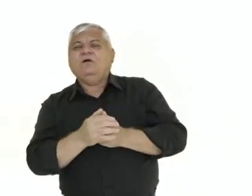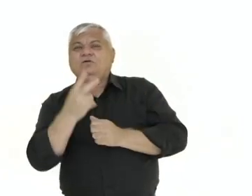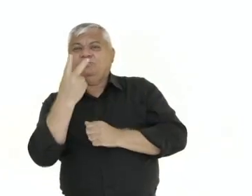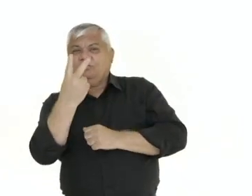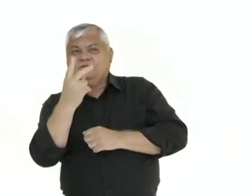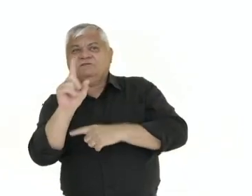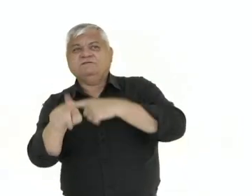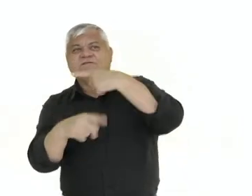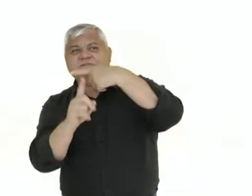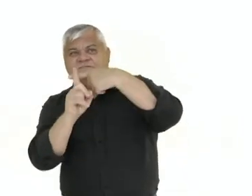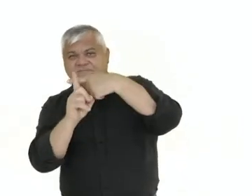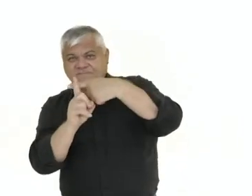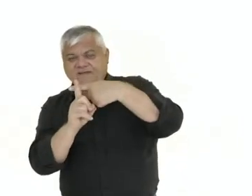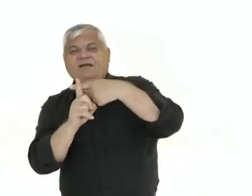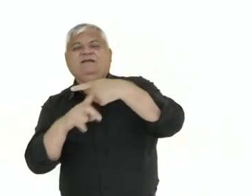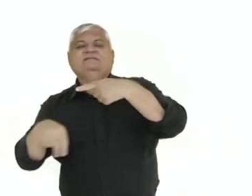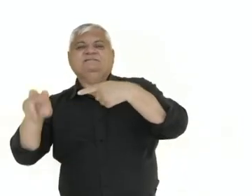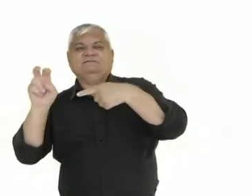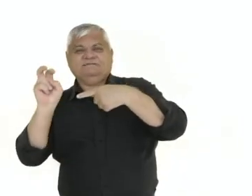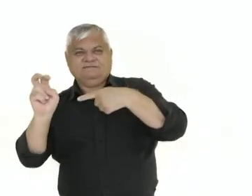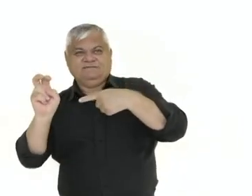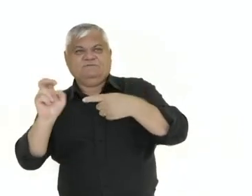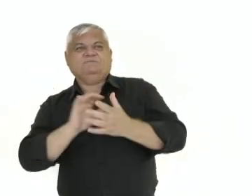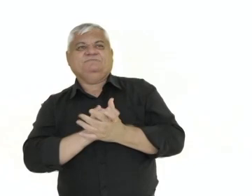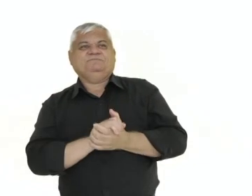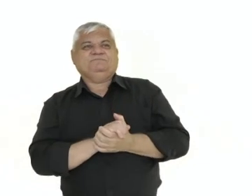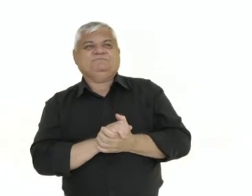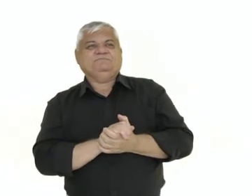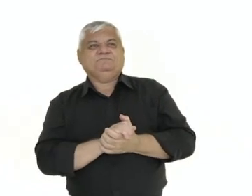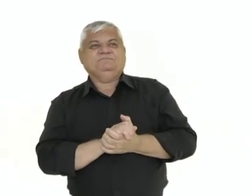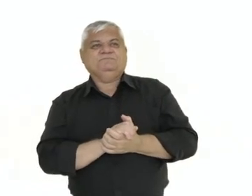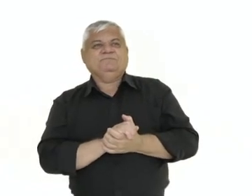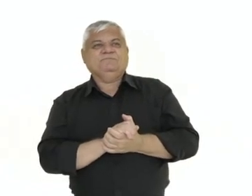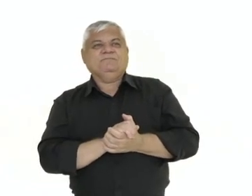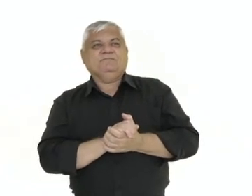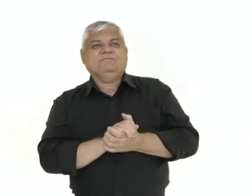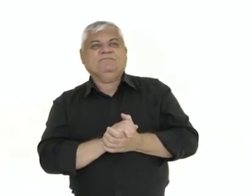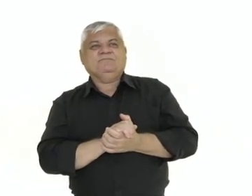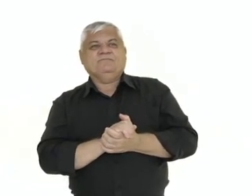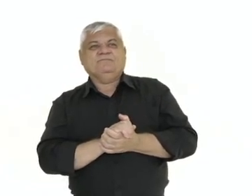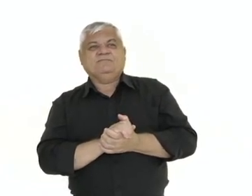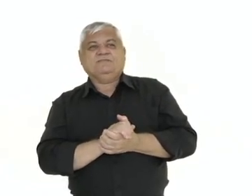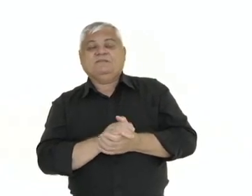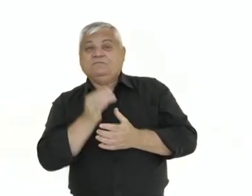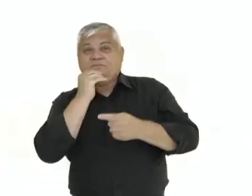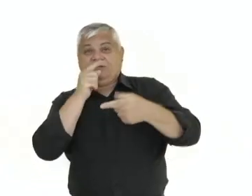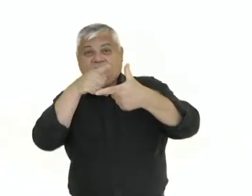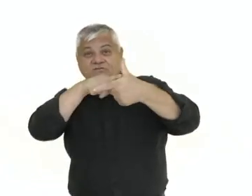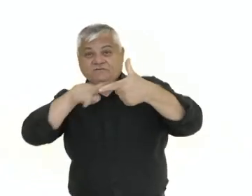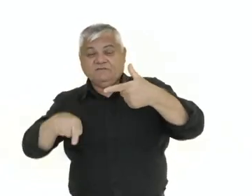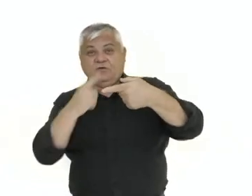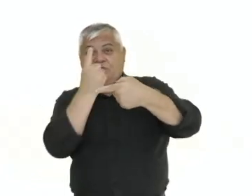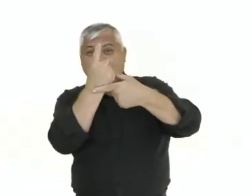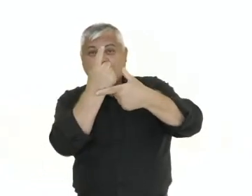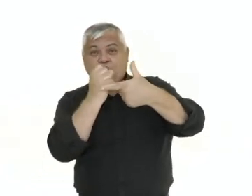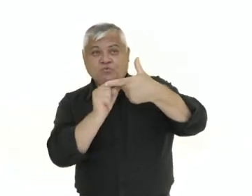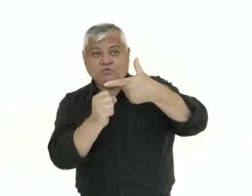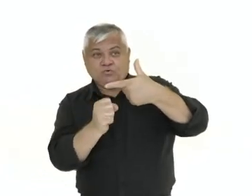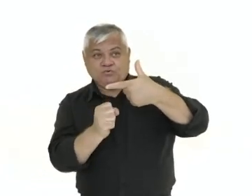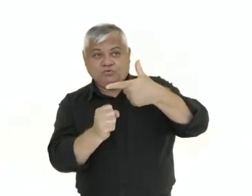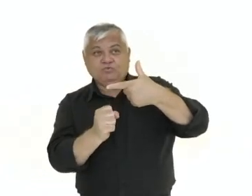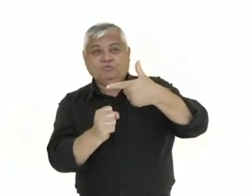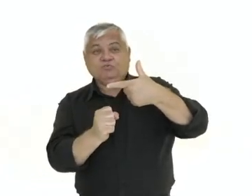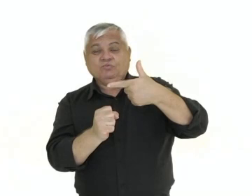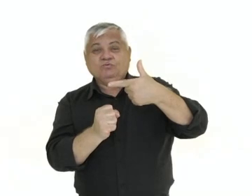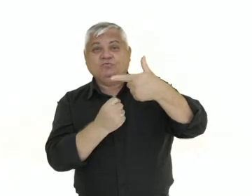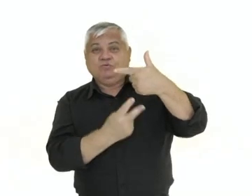log de 2 na base 7 mais o log de 5 na base 7. Um quociente, logaritmo de 1 sobre